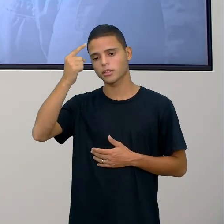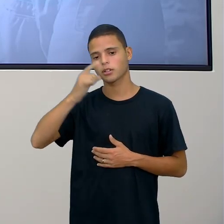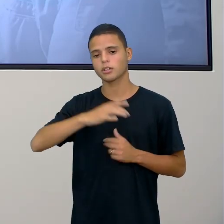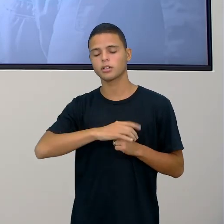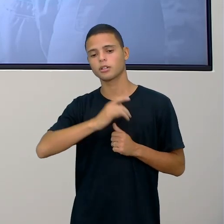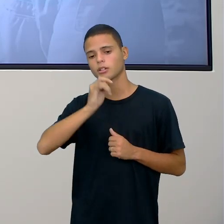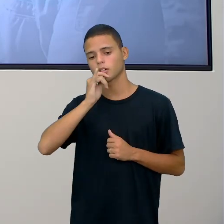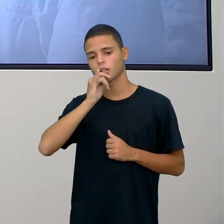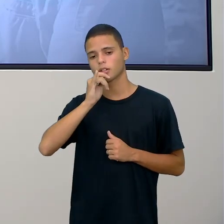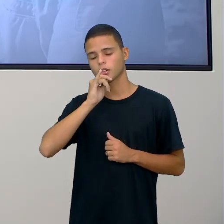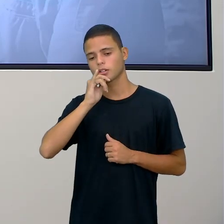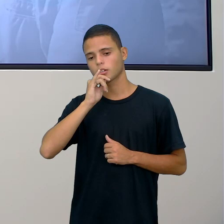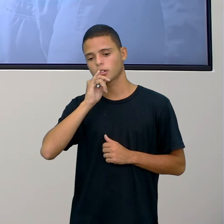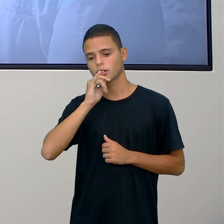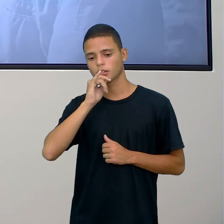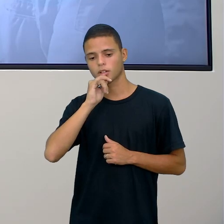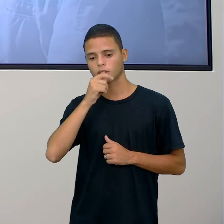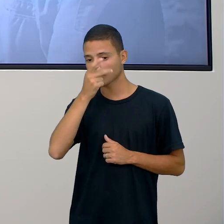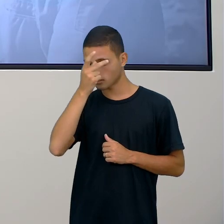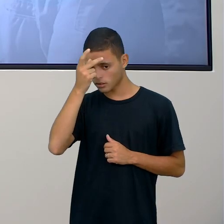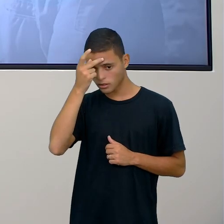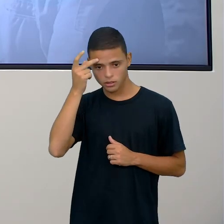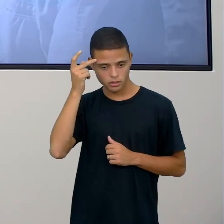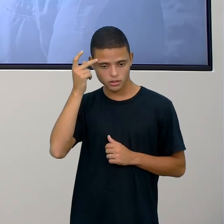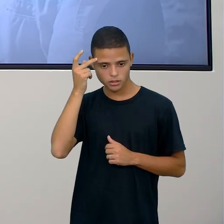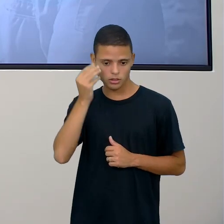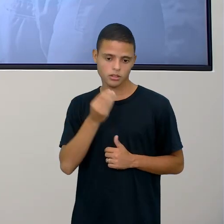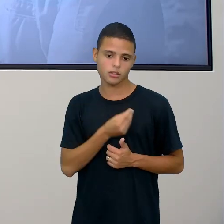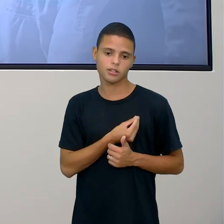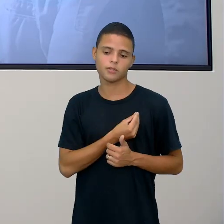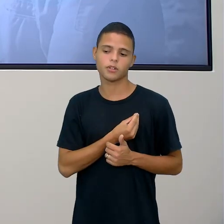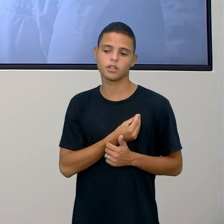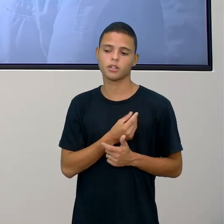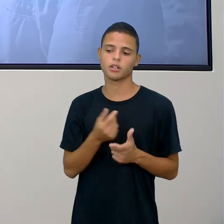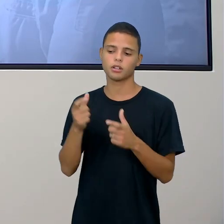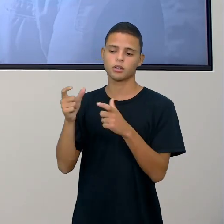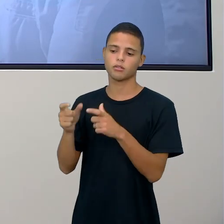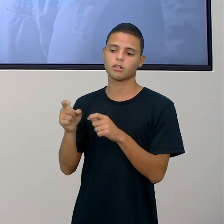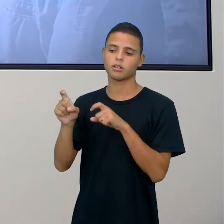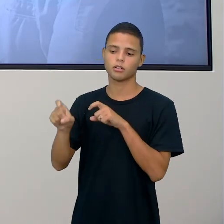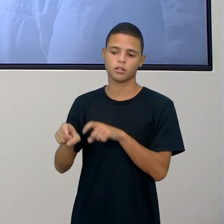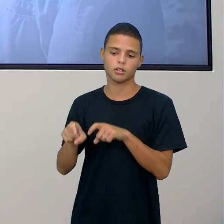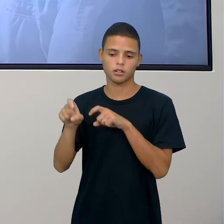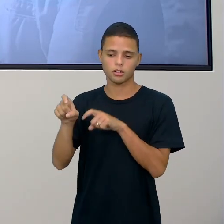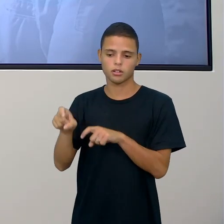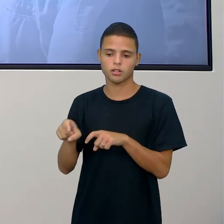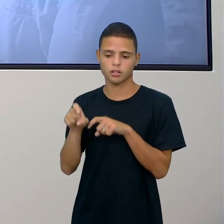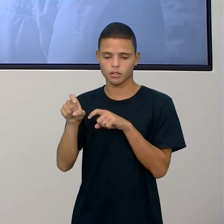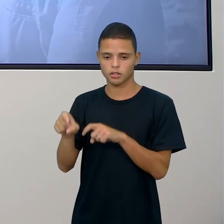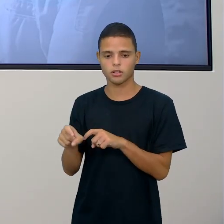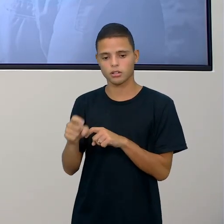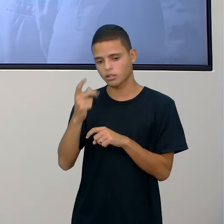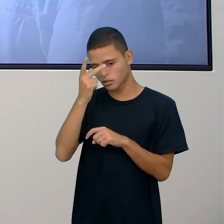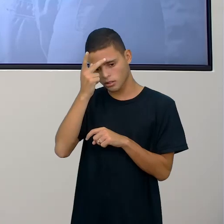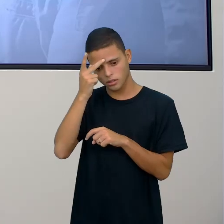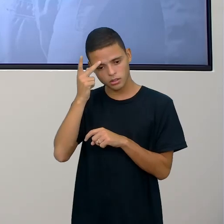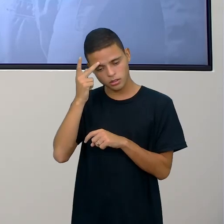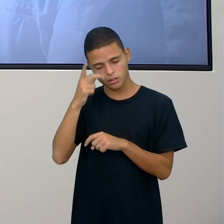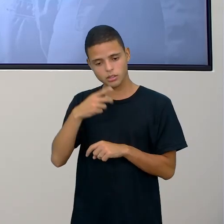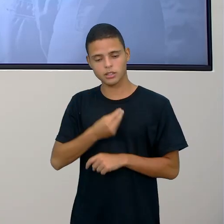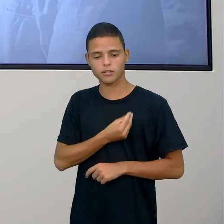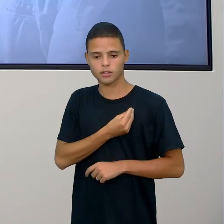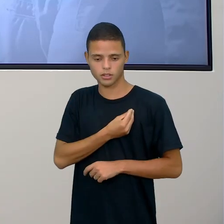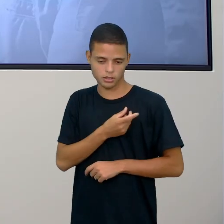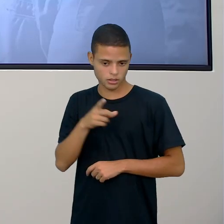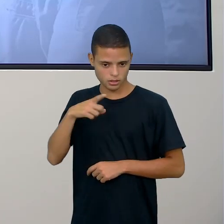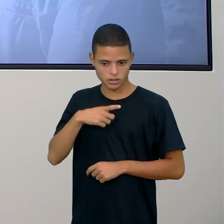na questão das pessoas que vivem no sertão, né? Então, as pessoas que estão no sertão, elas